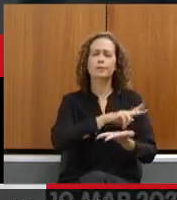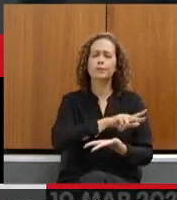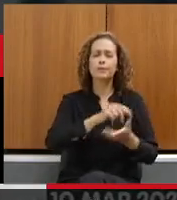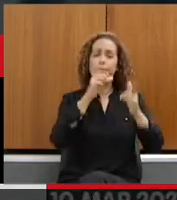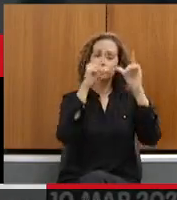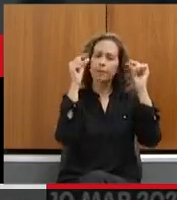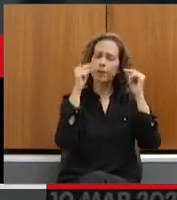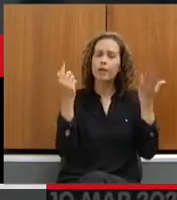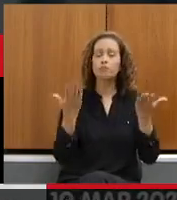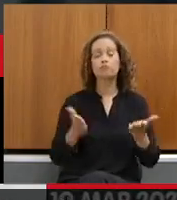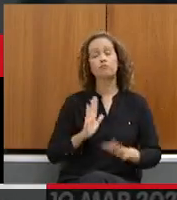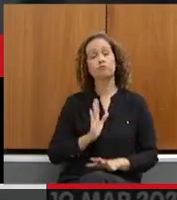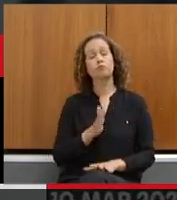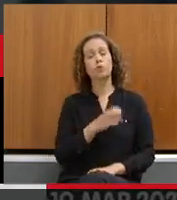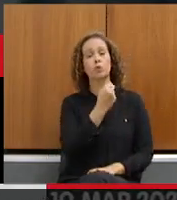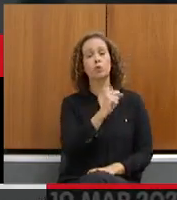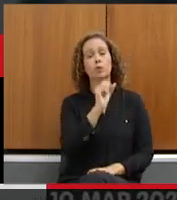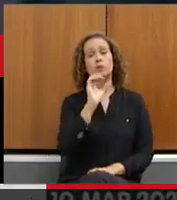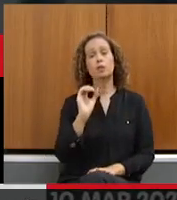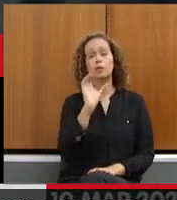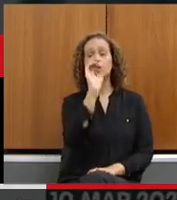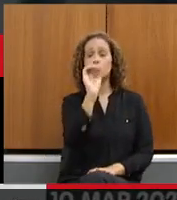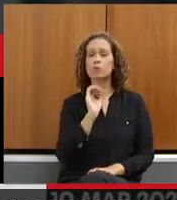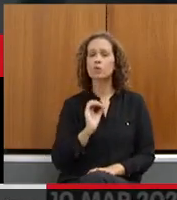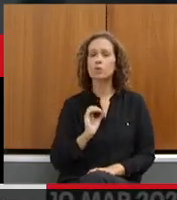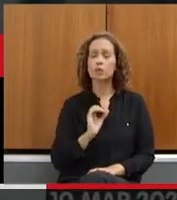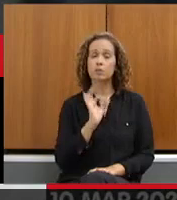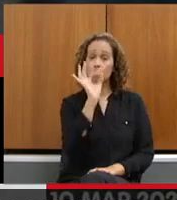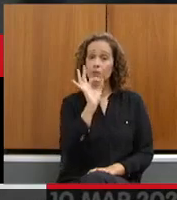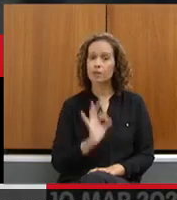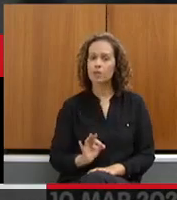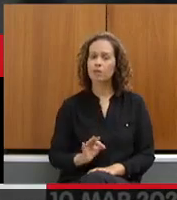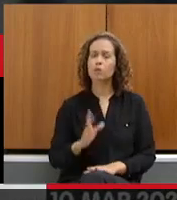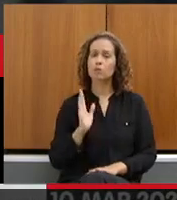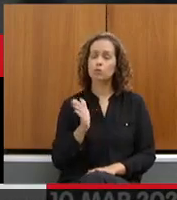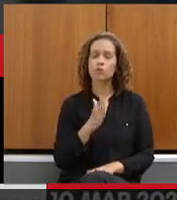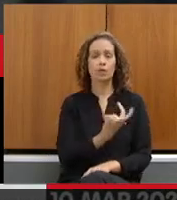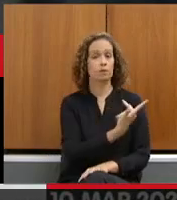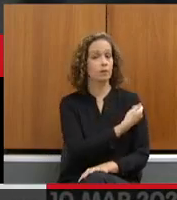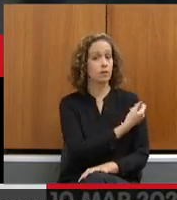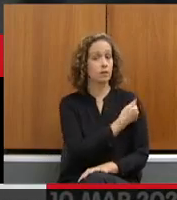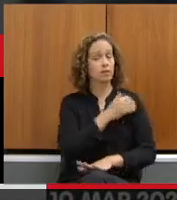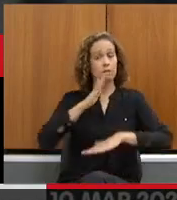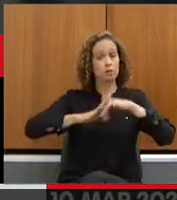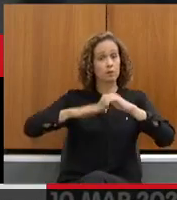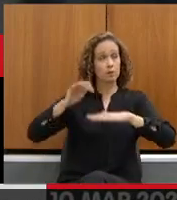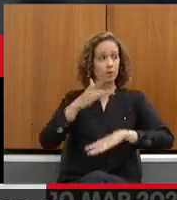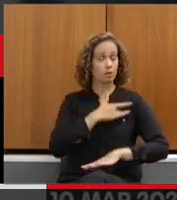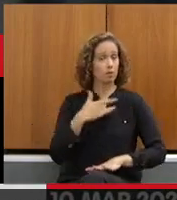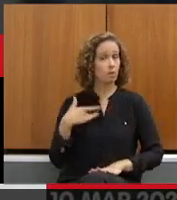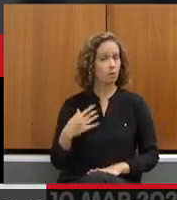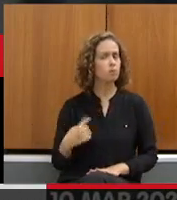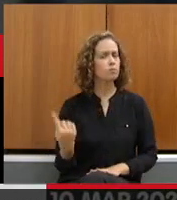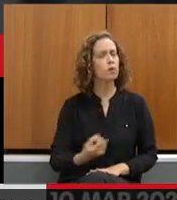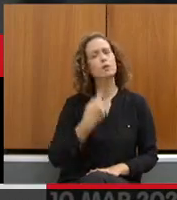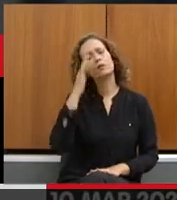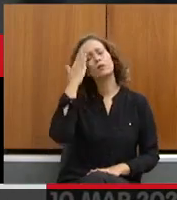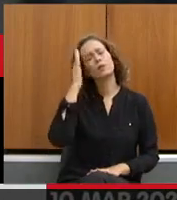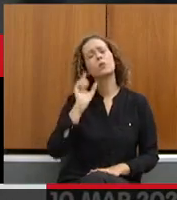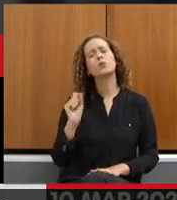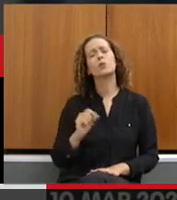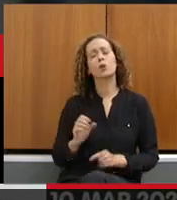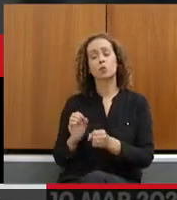de oitenta por cento das vacinas para os profissionais de saúde eu volto a falar nós entendemos que os